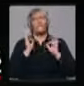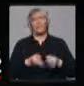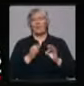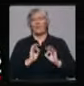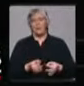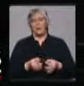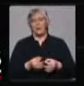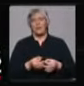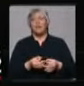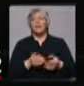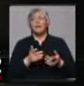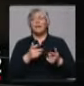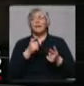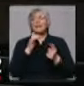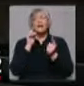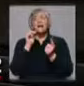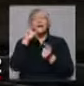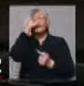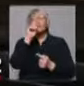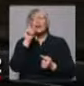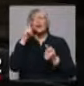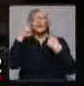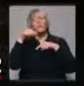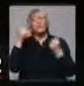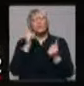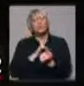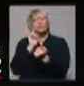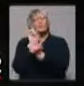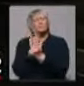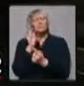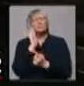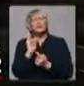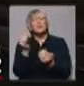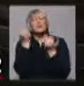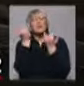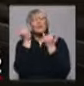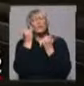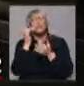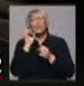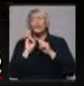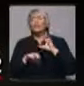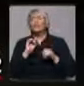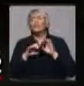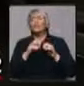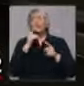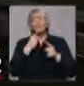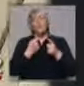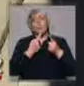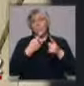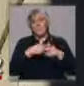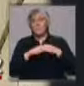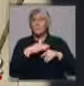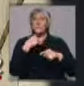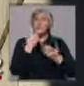Tentámos, junto do Ministério Público, obter esclarecimentos sobre quais os critérios concretos que os procuradores seguem para deferirem ou